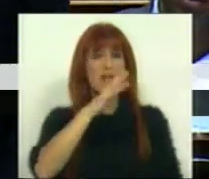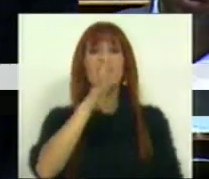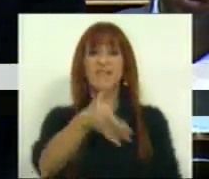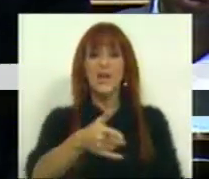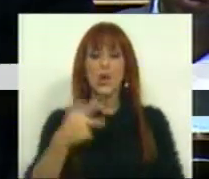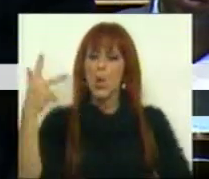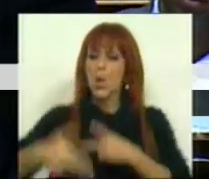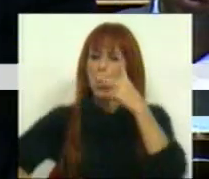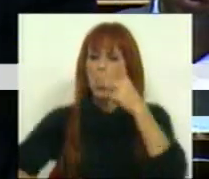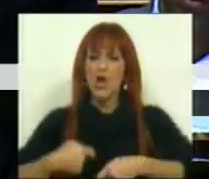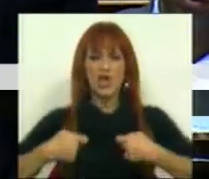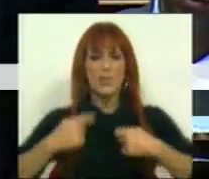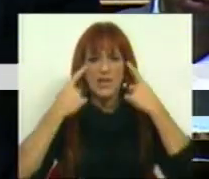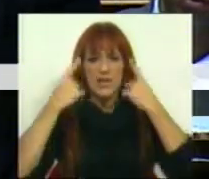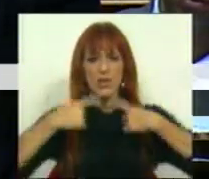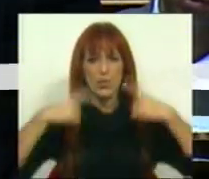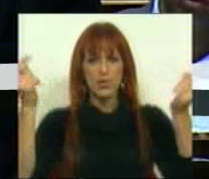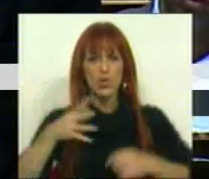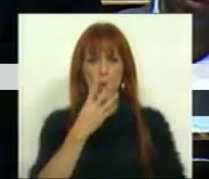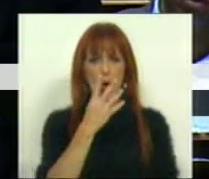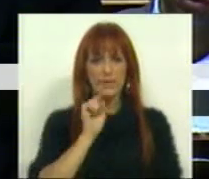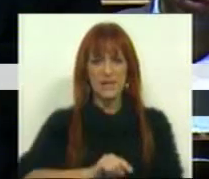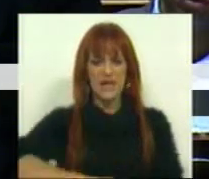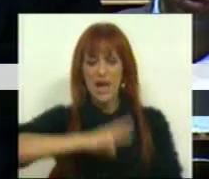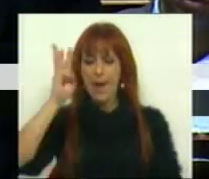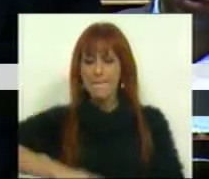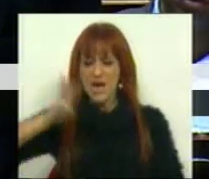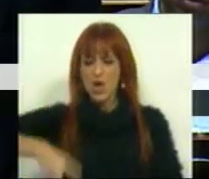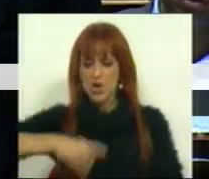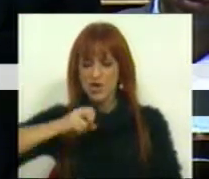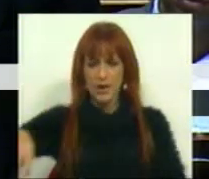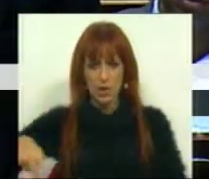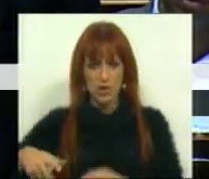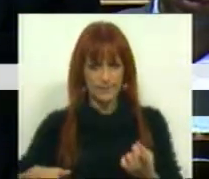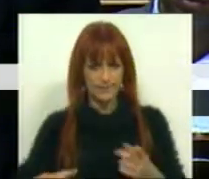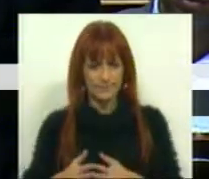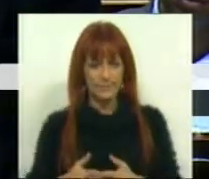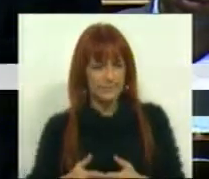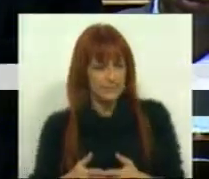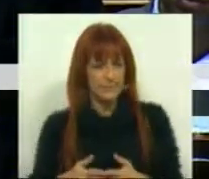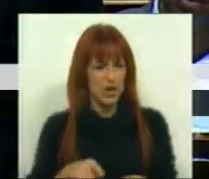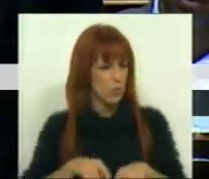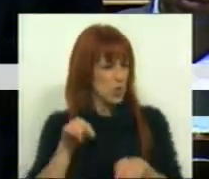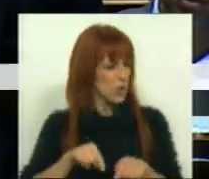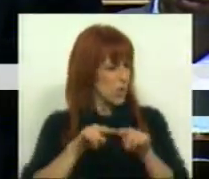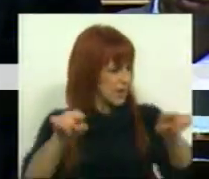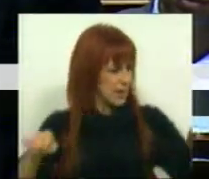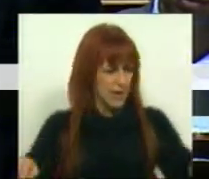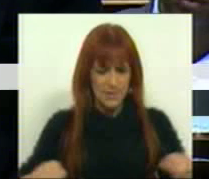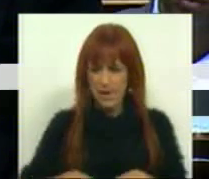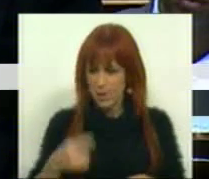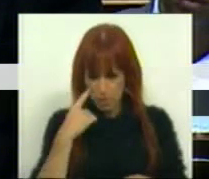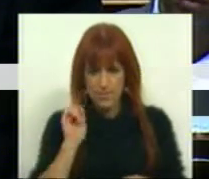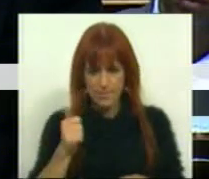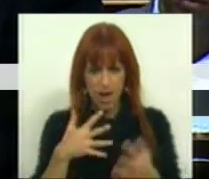anunciam um corte na despesa pública de 4.000 milhões de euros. Não há nenhum deputado nesta sala que não